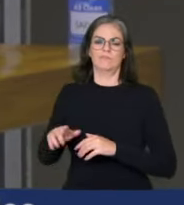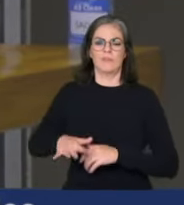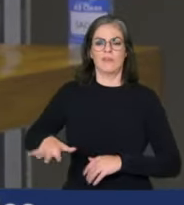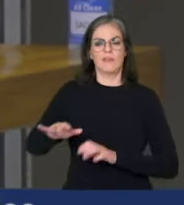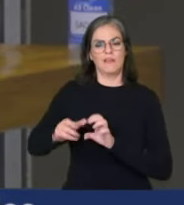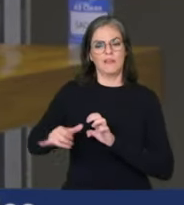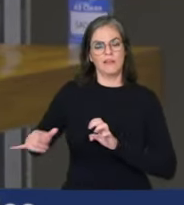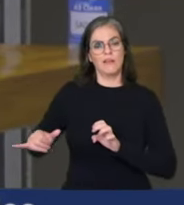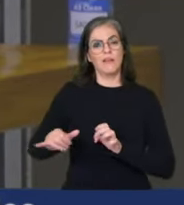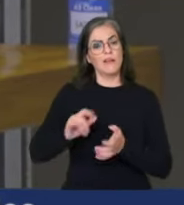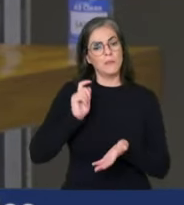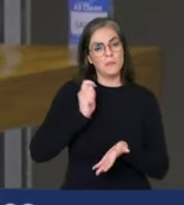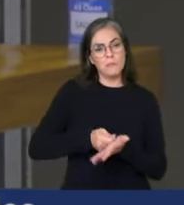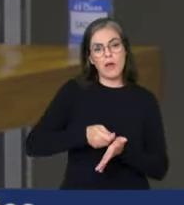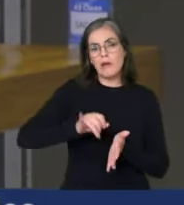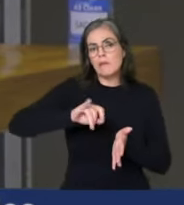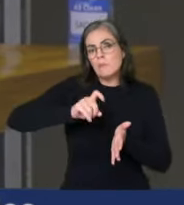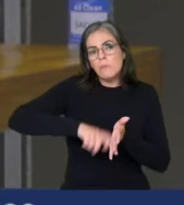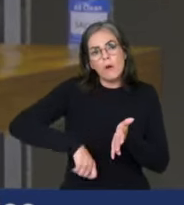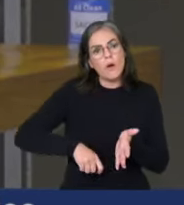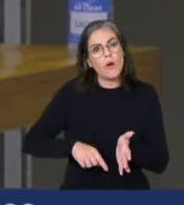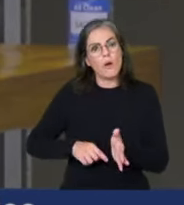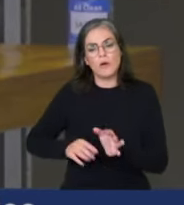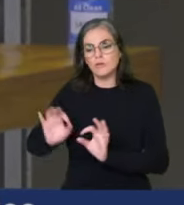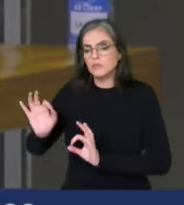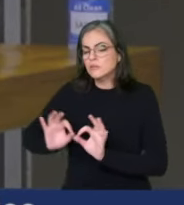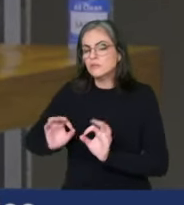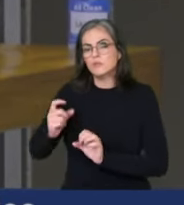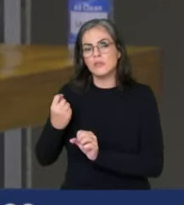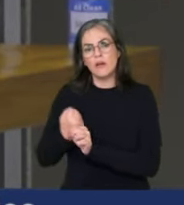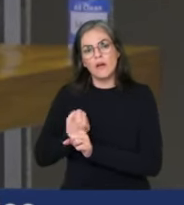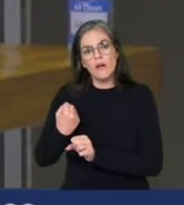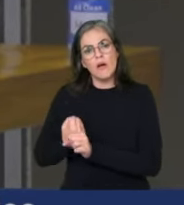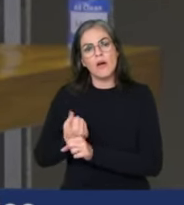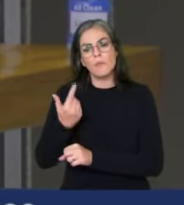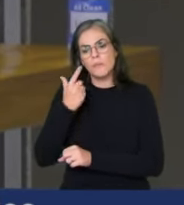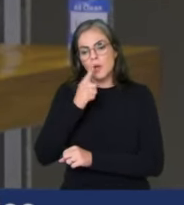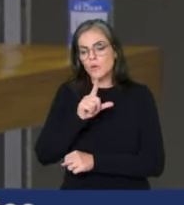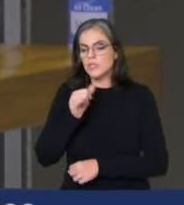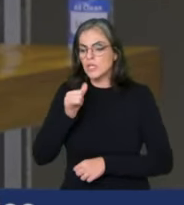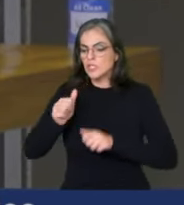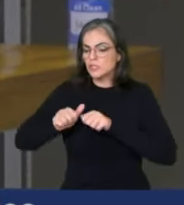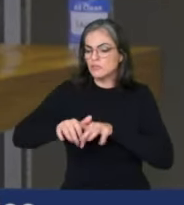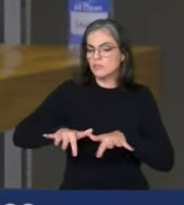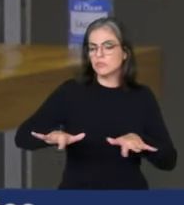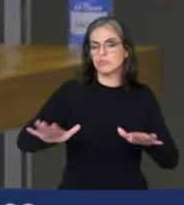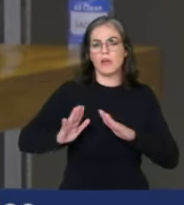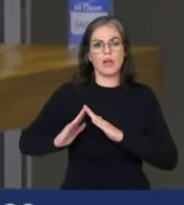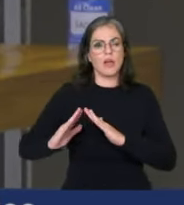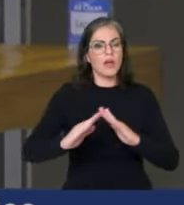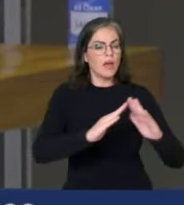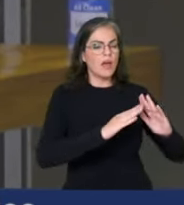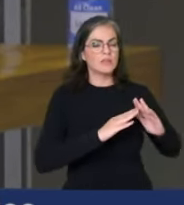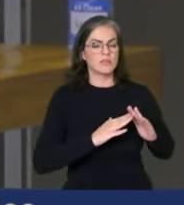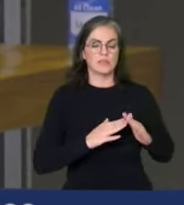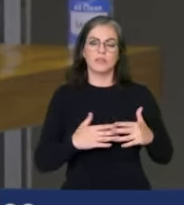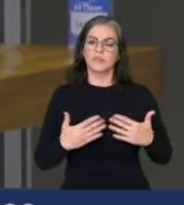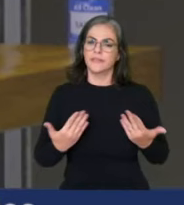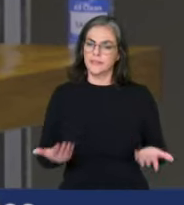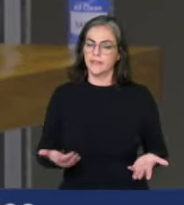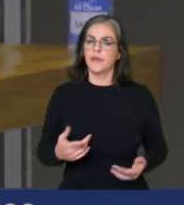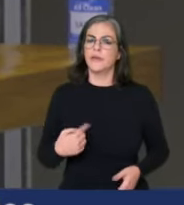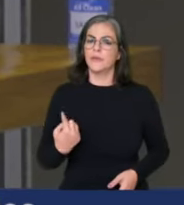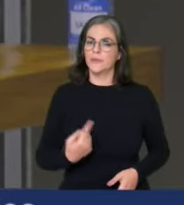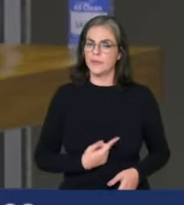que geram essa energia que vai para as nossas casas. Então, o nosso papel é colocar que todas as